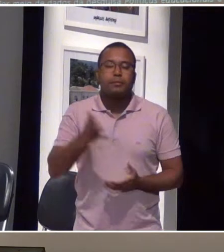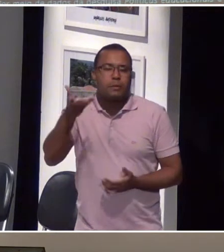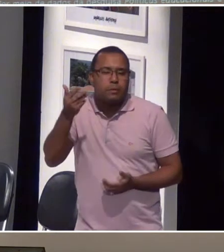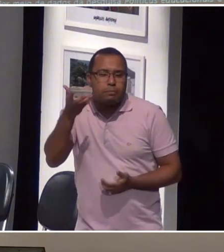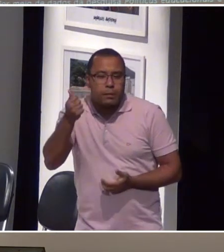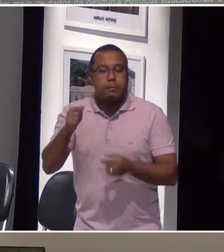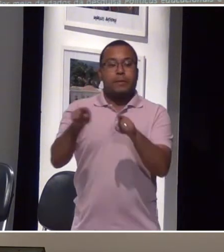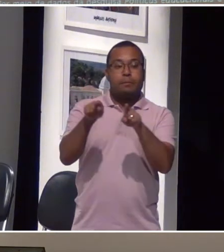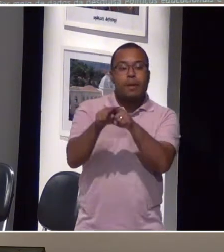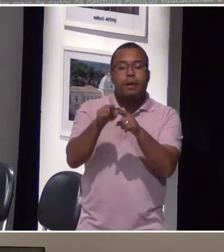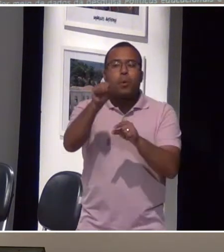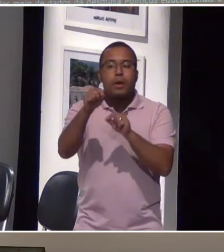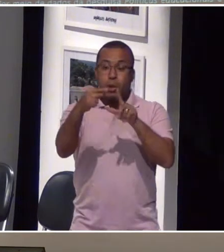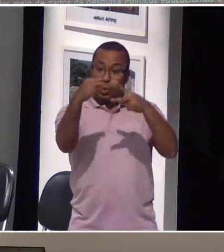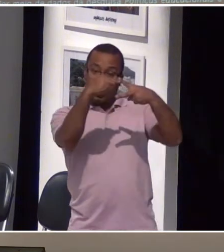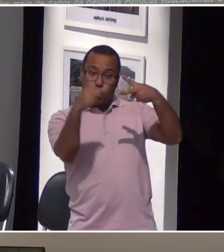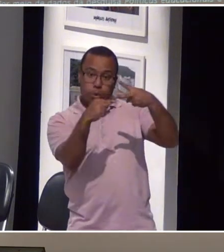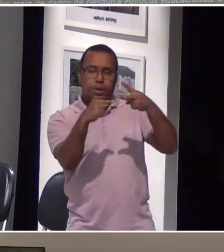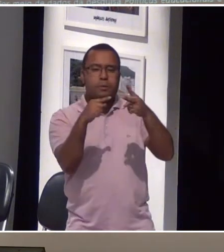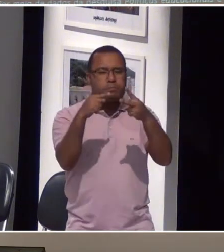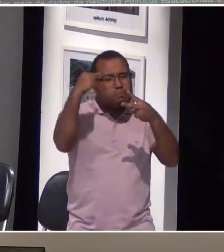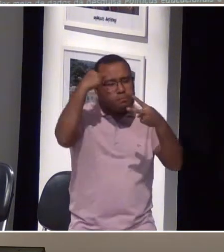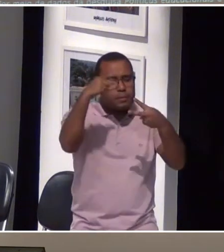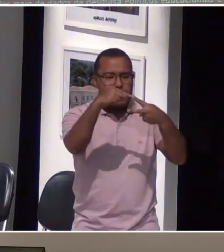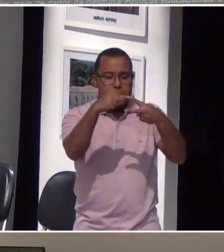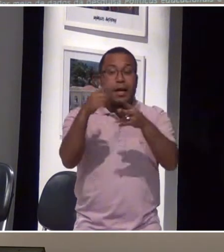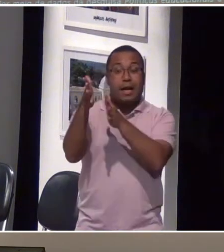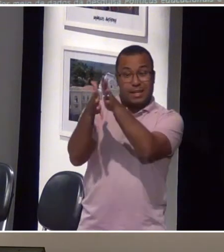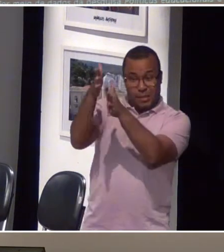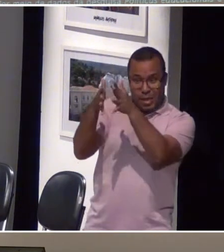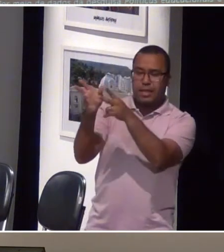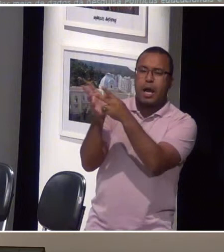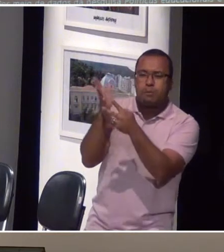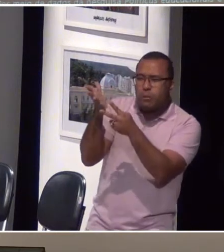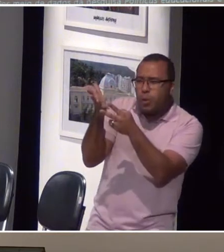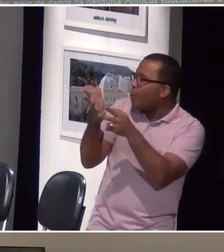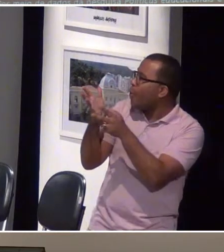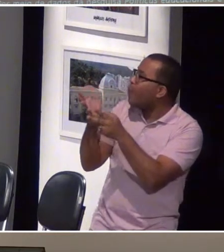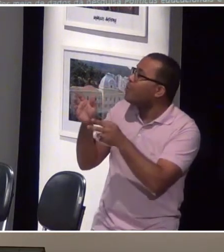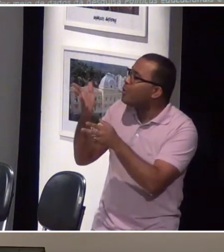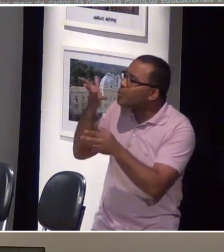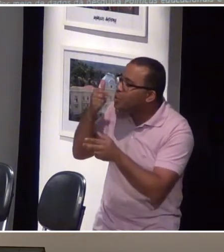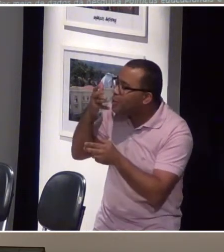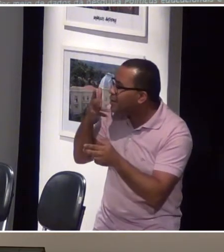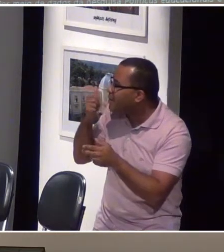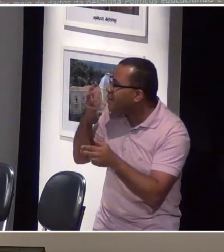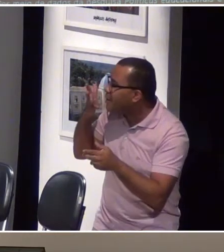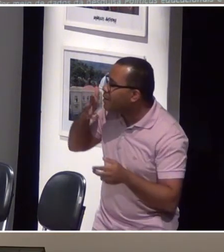Então, a gente parte de dois pressupostos, que é a língua de sinais é um objeto de consumo